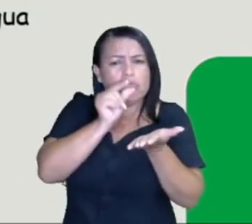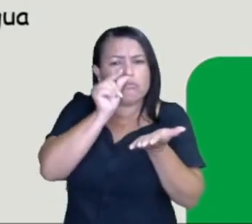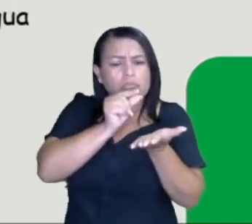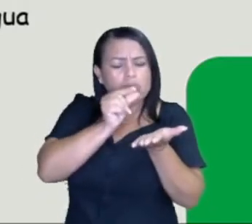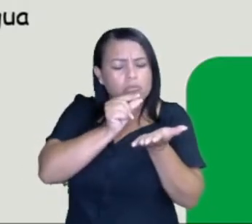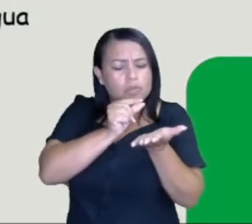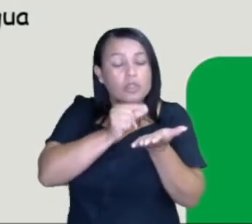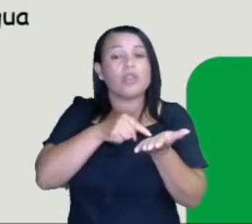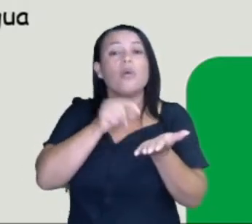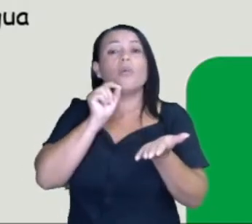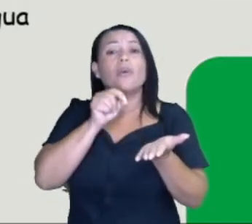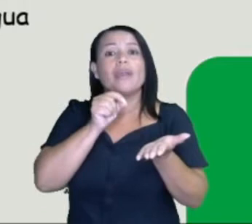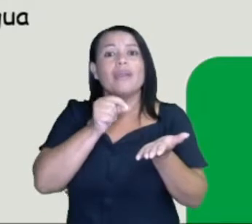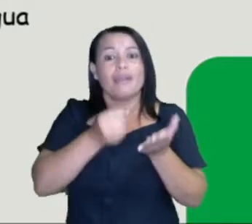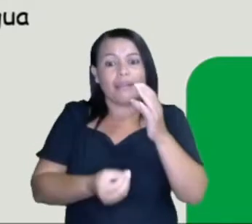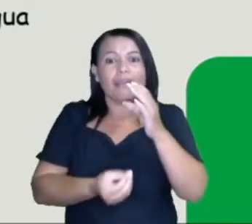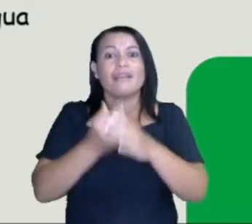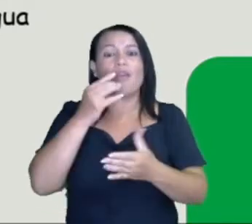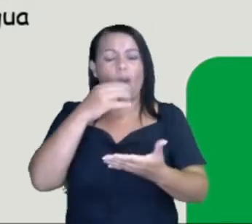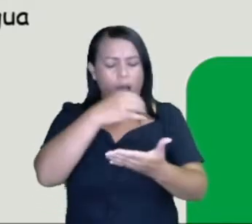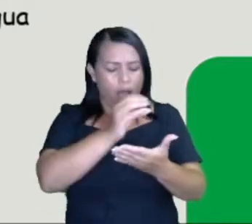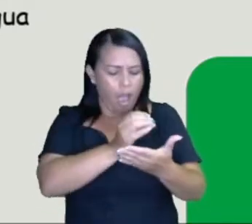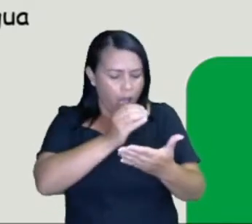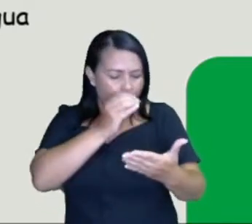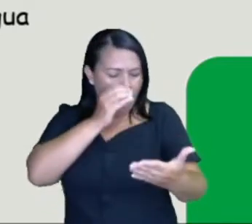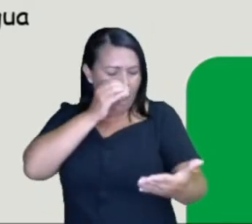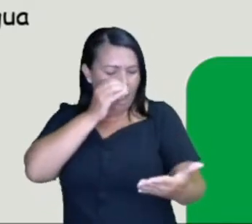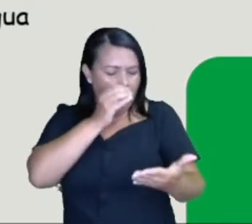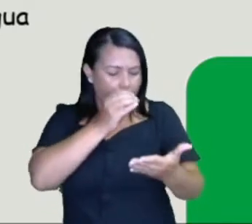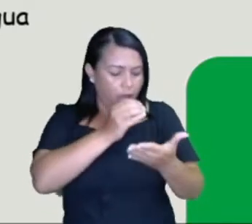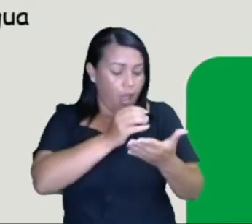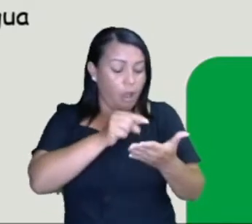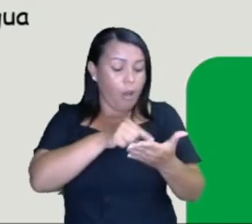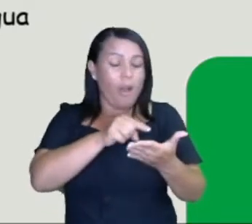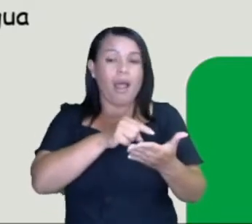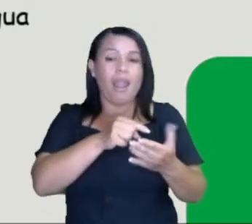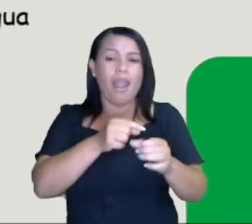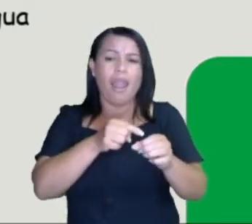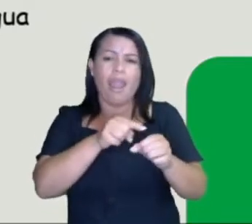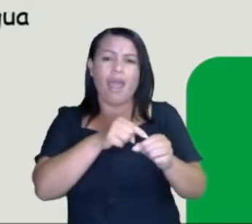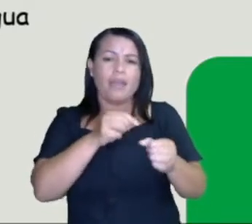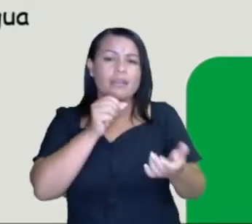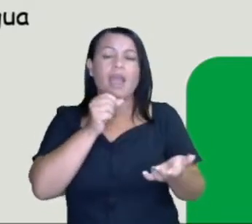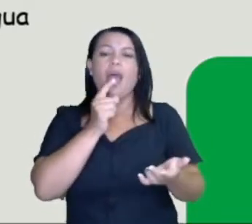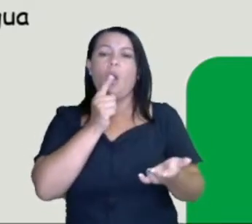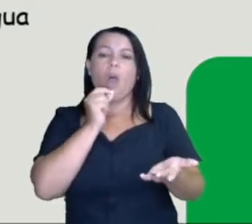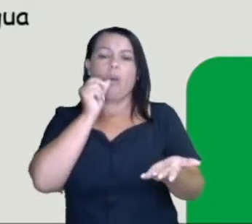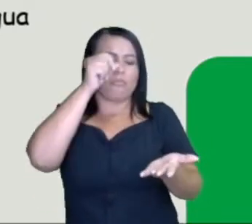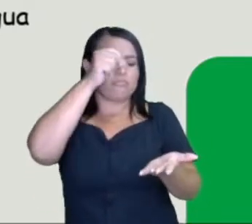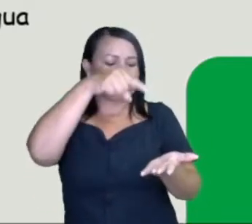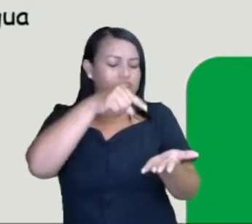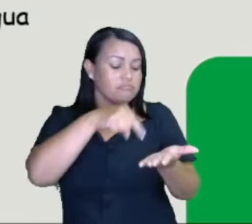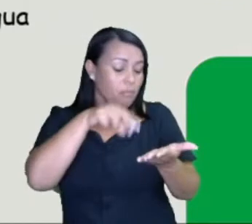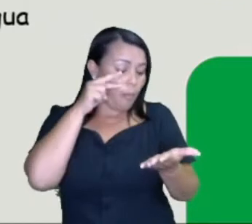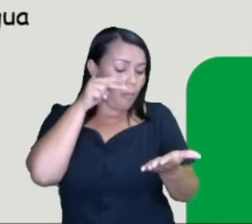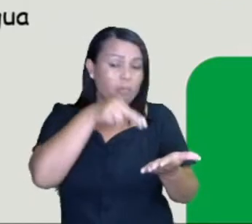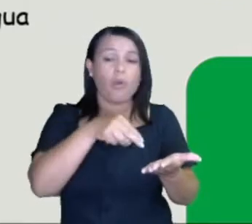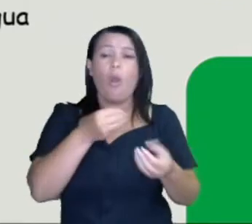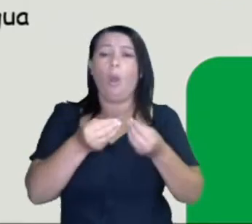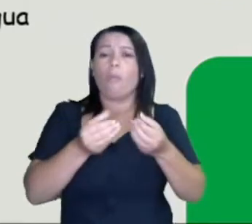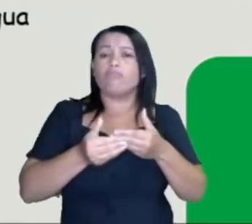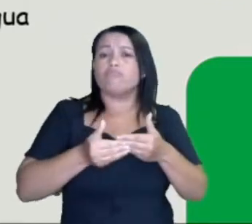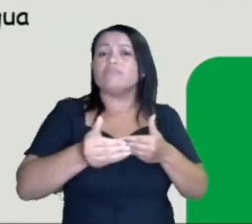seu microscópio a partir de uma lente e um espacinho para colocar uma pequena gota de água em cima. E a partir